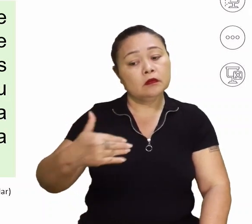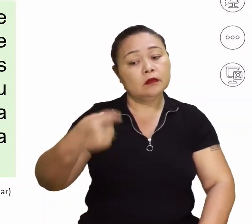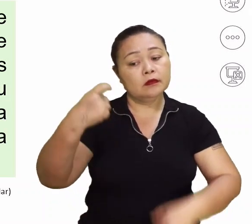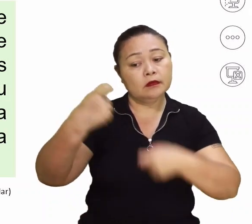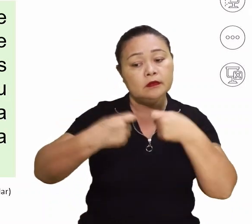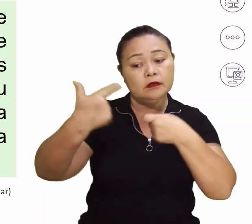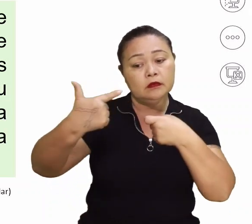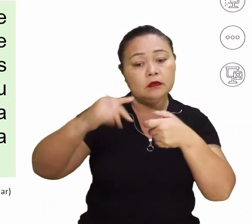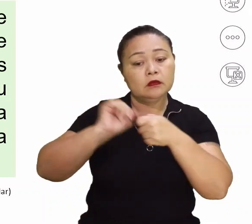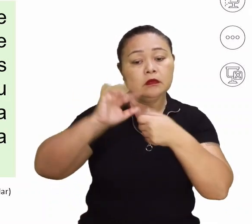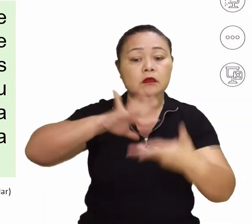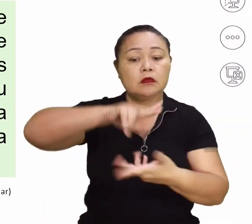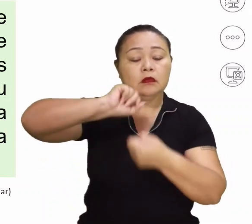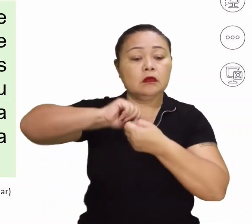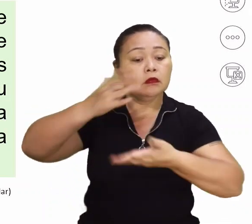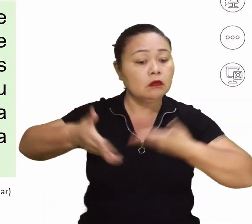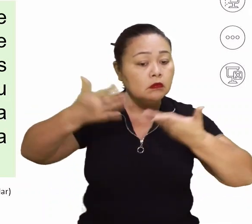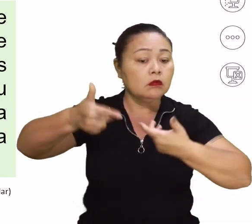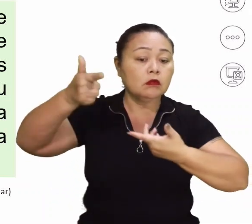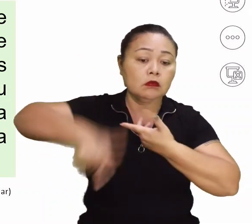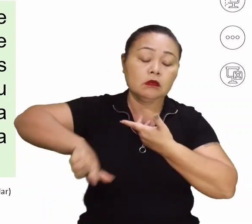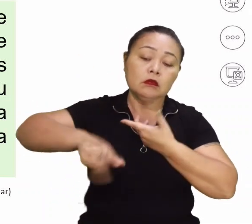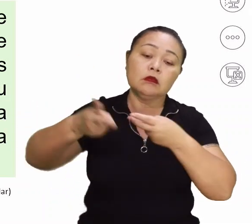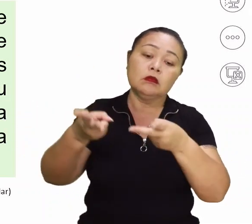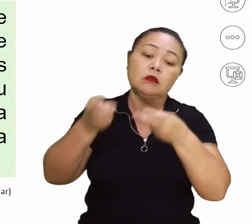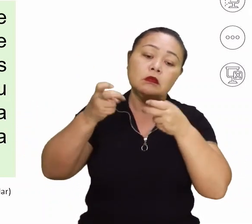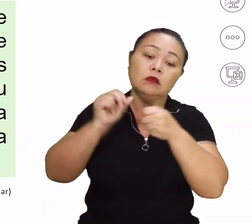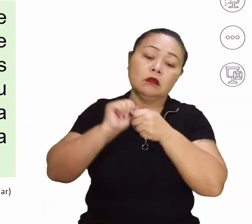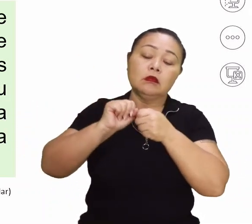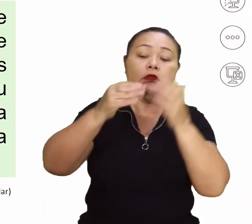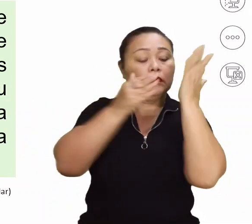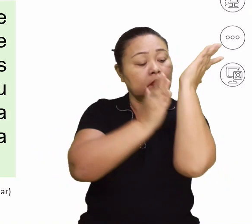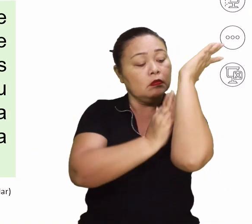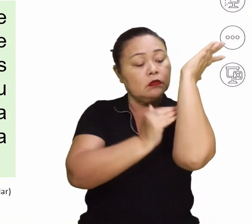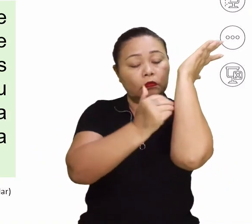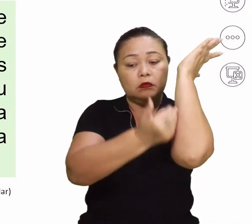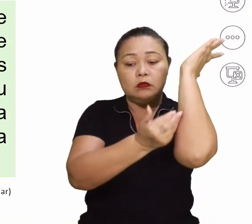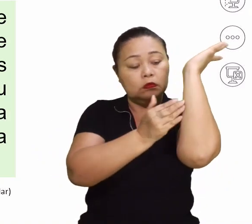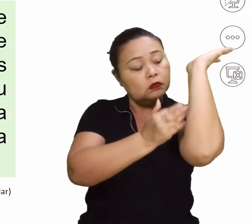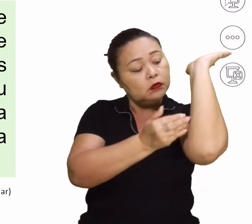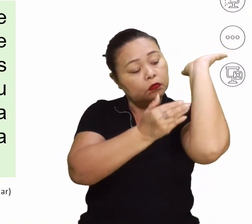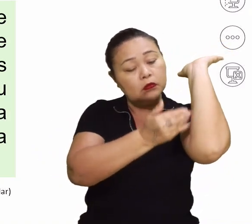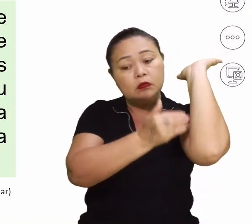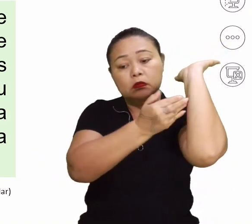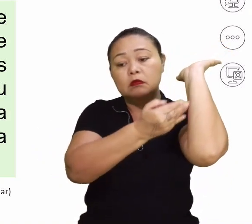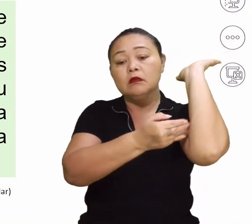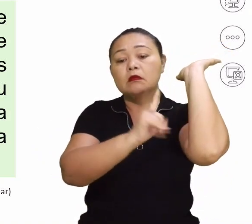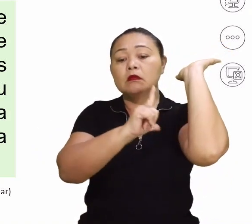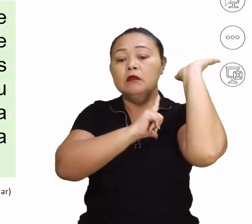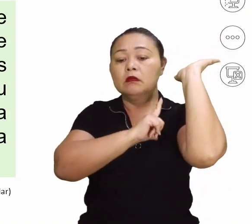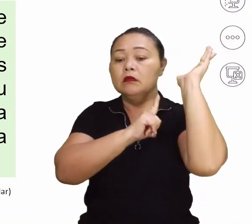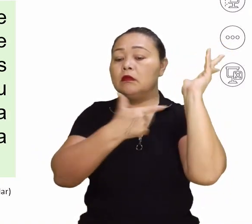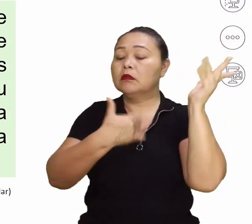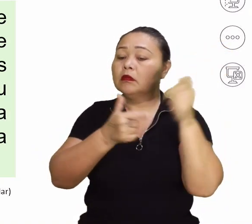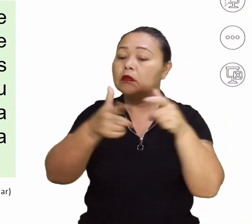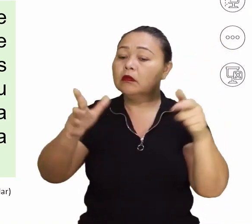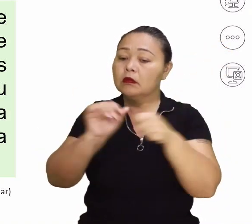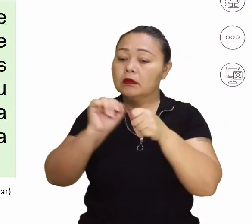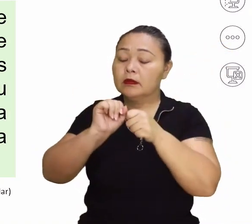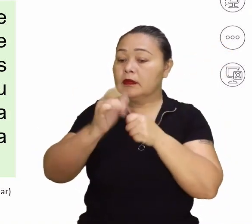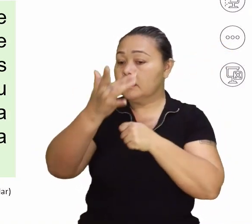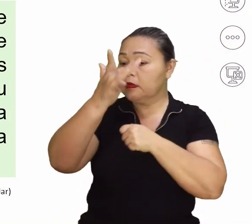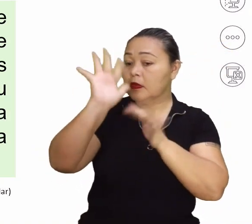Durante a Segunda Guerra Mundial, incentivou-se novamente o extrativismo, agora de quê? Da borracha. E milhares de famílias nordestinas